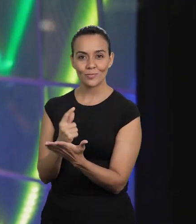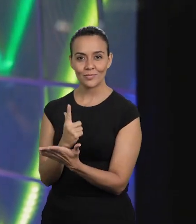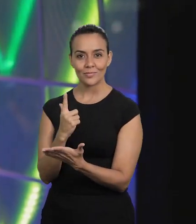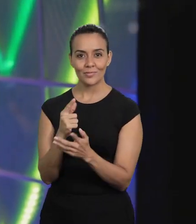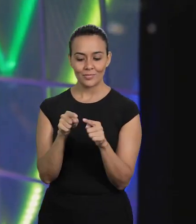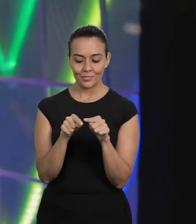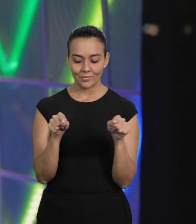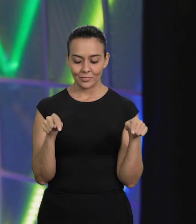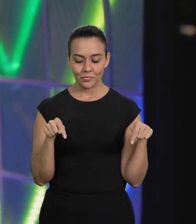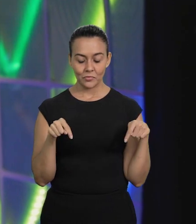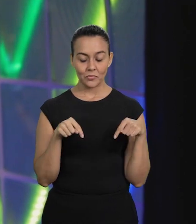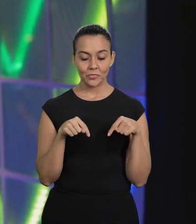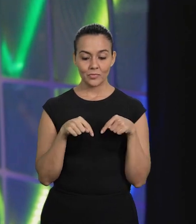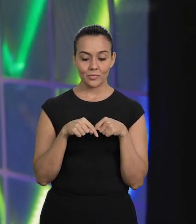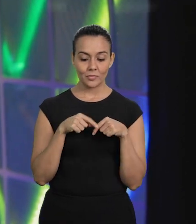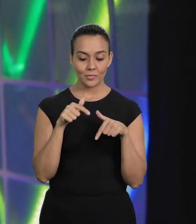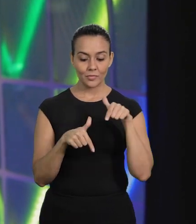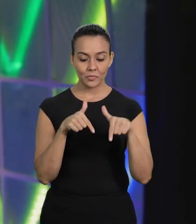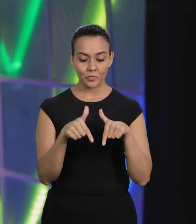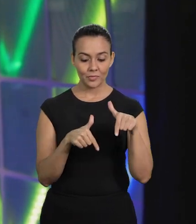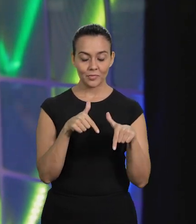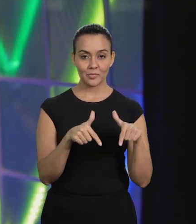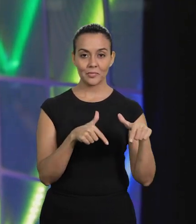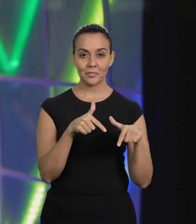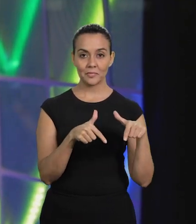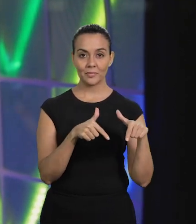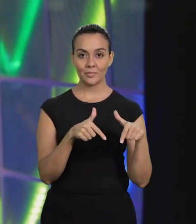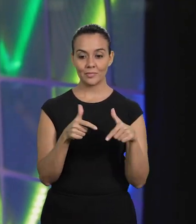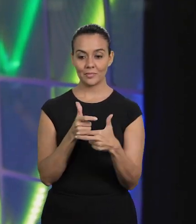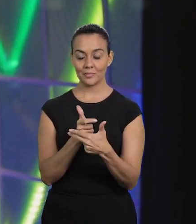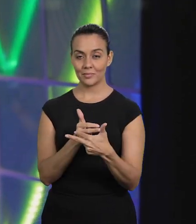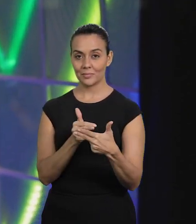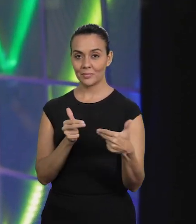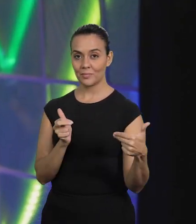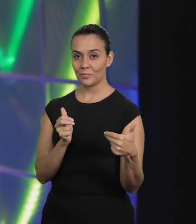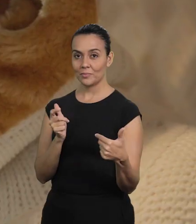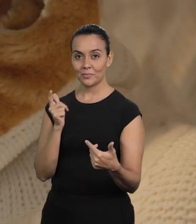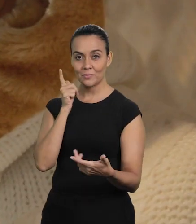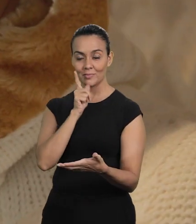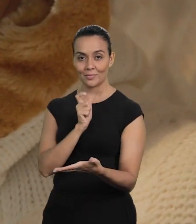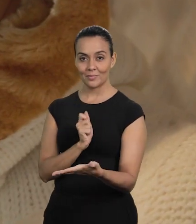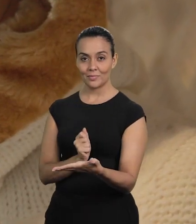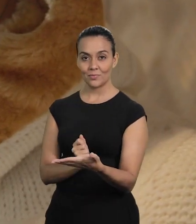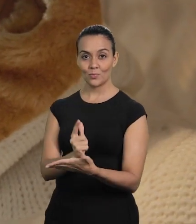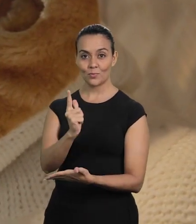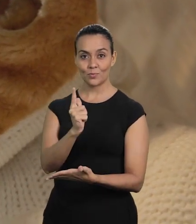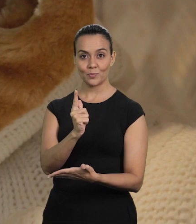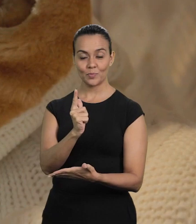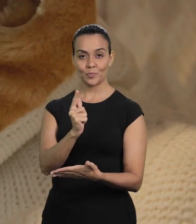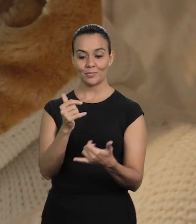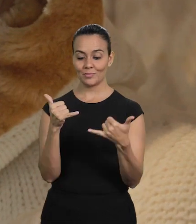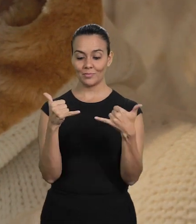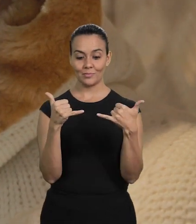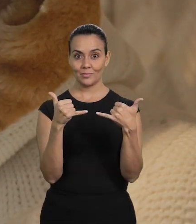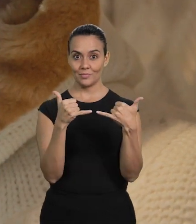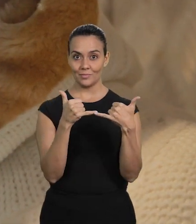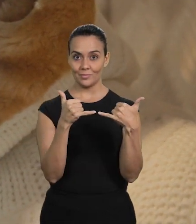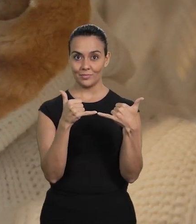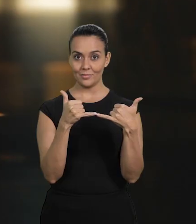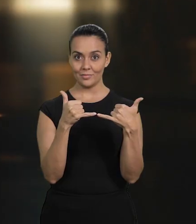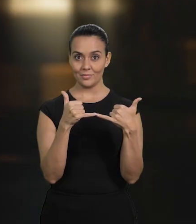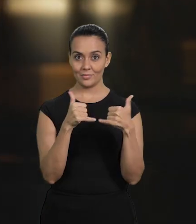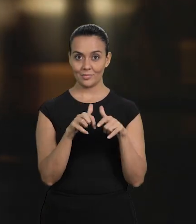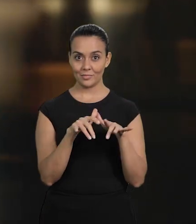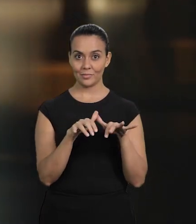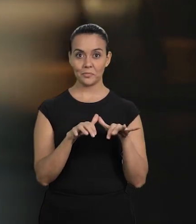exemplo. E trabalhando no mundo físico para conseguir manter esse mundo digital. Dentro desse mundo digital, você